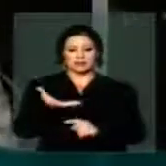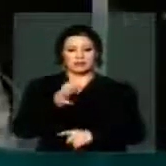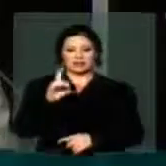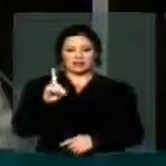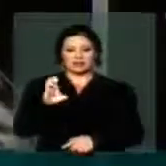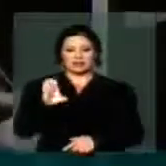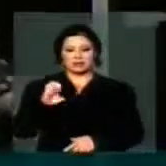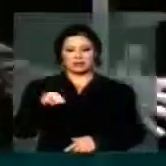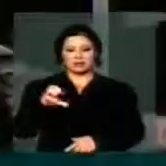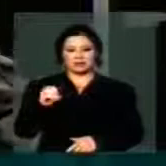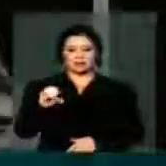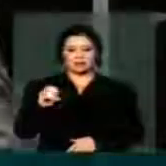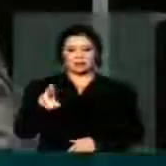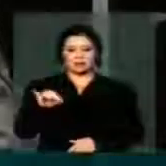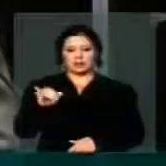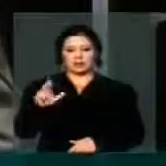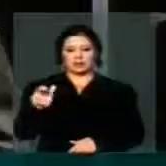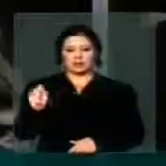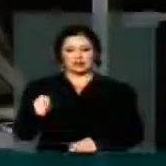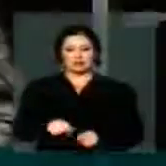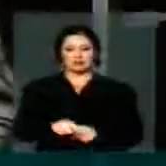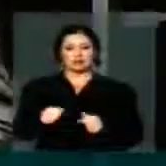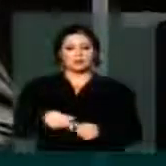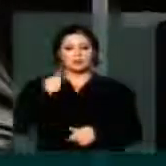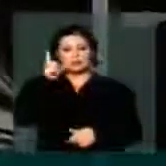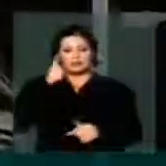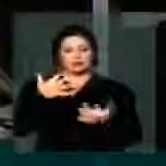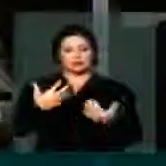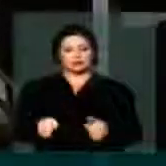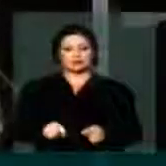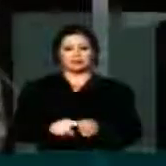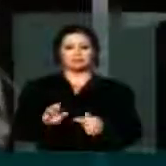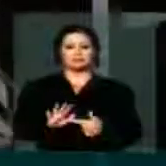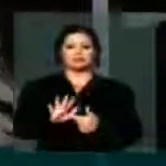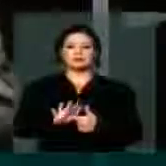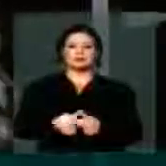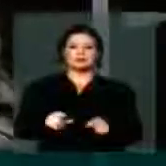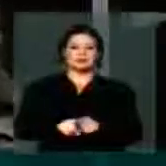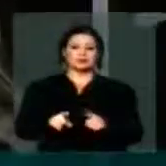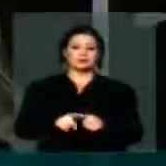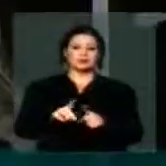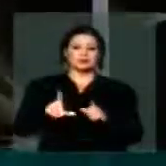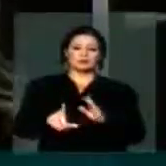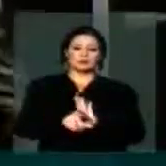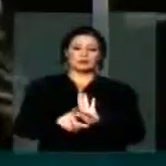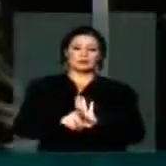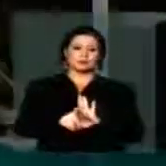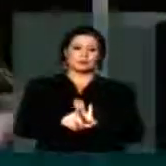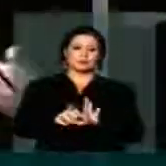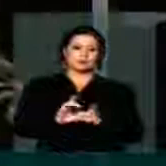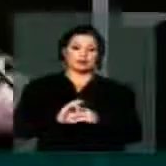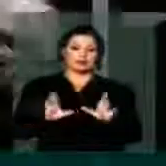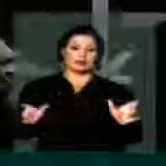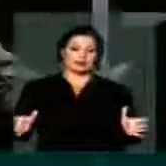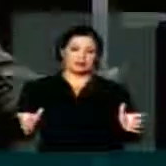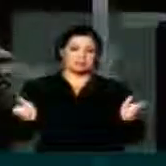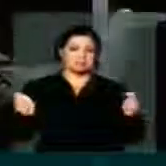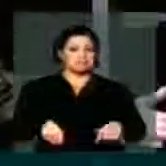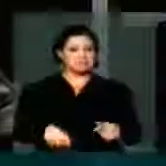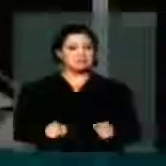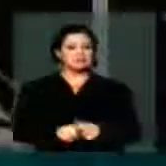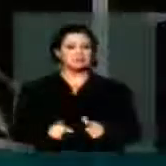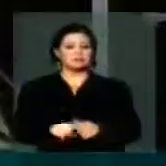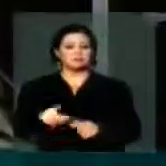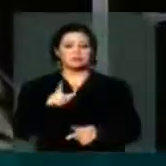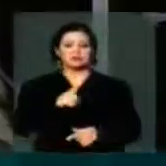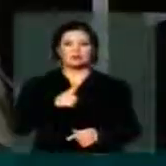no sistema eleitoral, ontem admitimos aqui a institucionalização, a legalização da